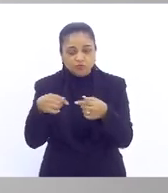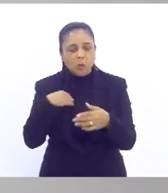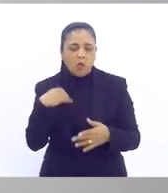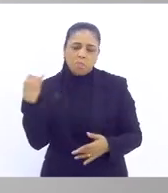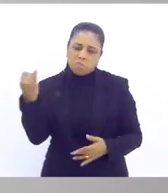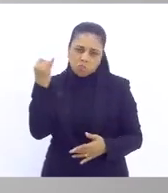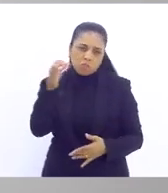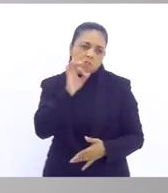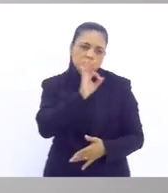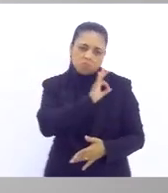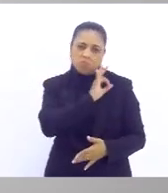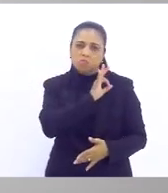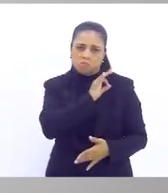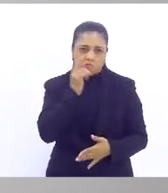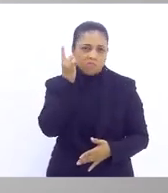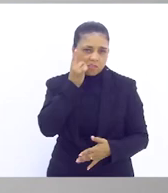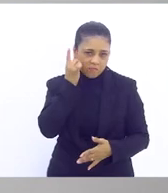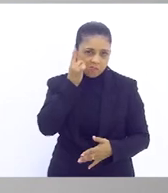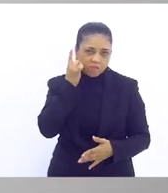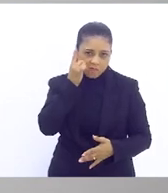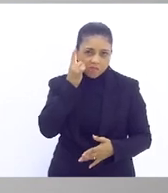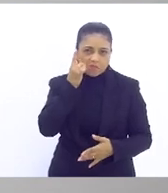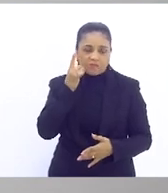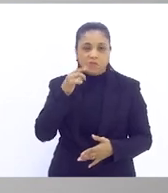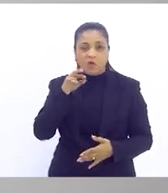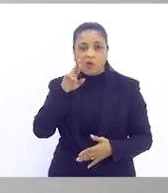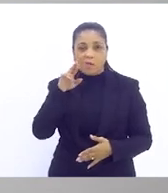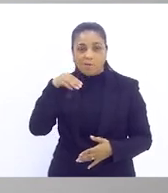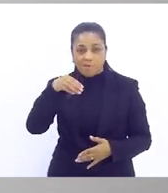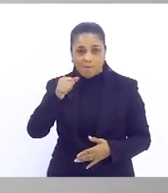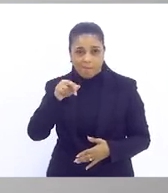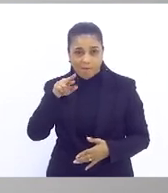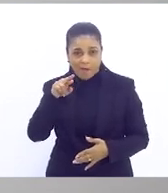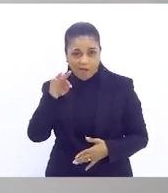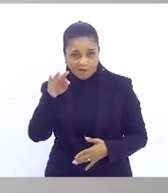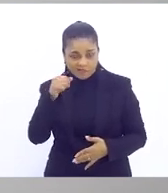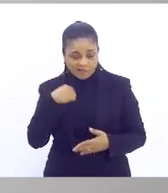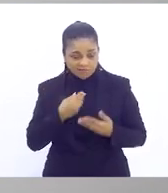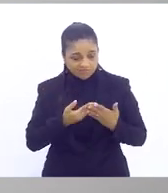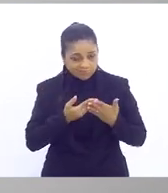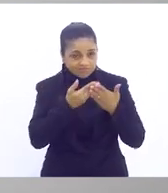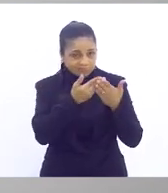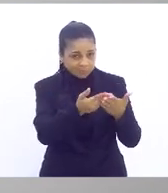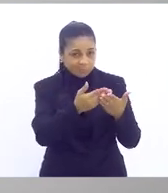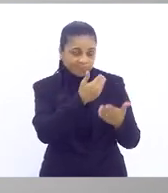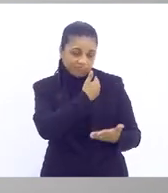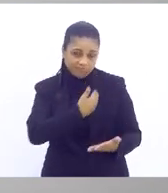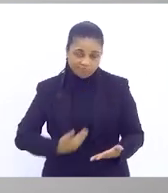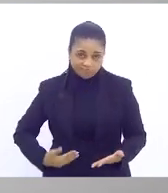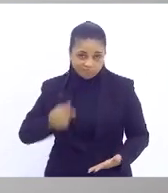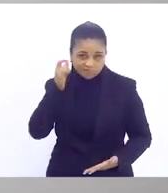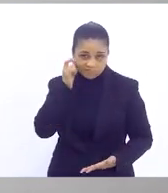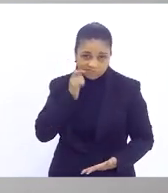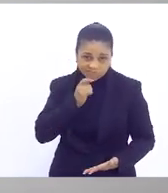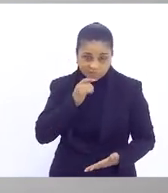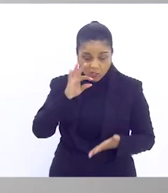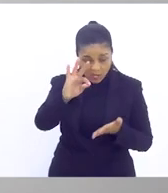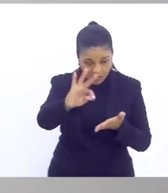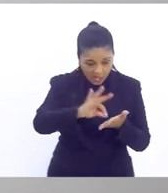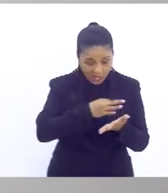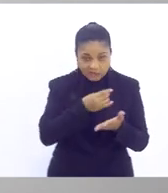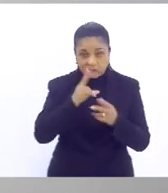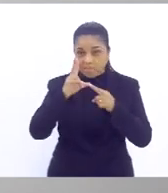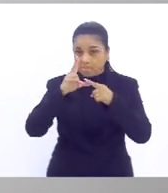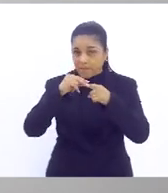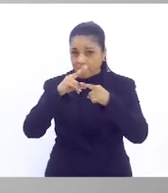propôs dirigido de ao governador do Estado que é o dono da caneta como a gente diz é